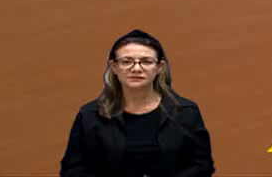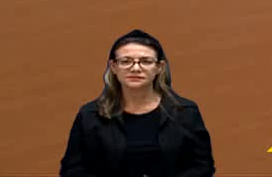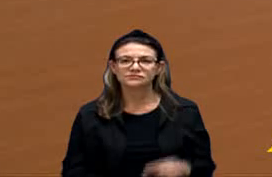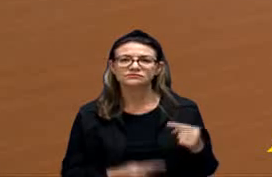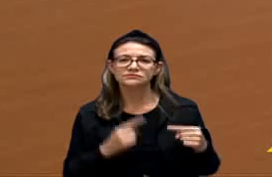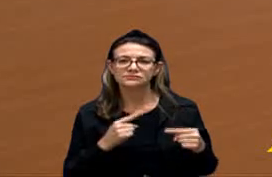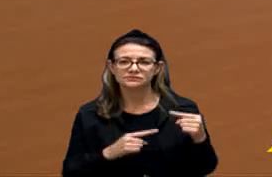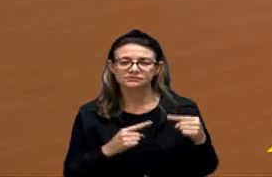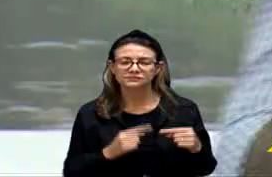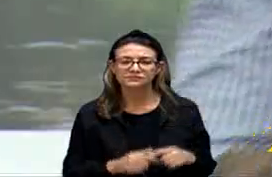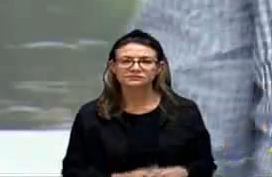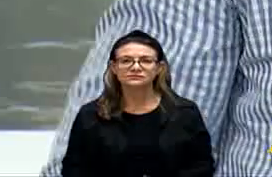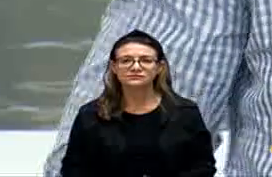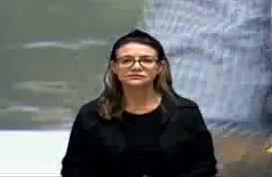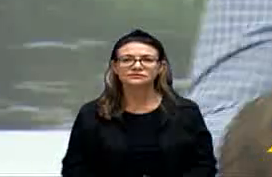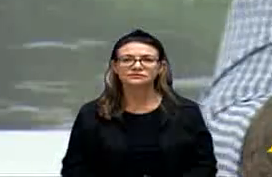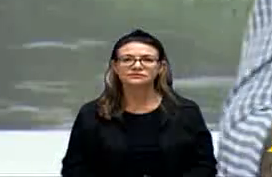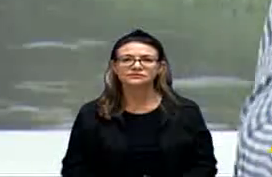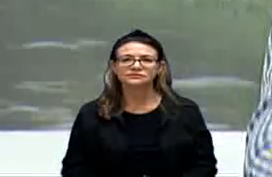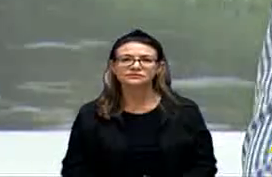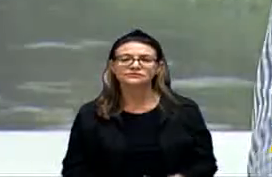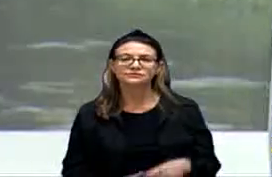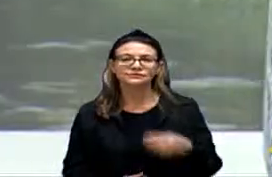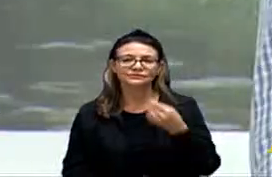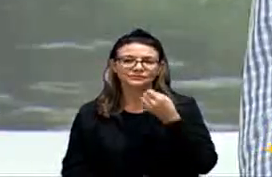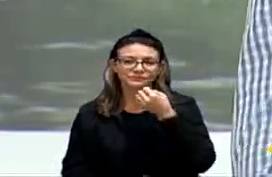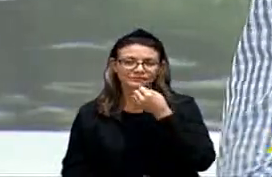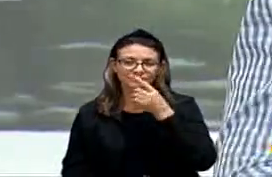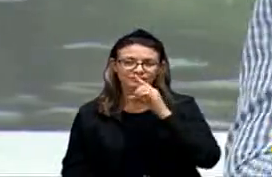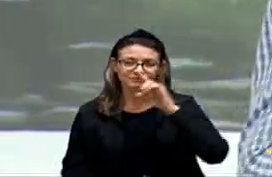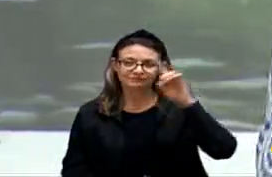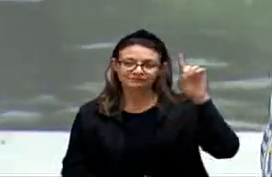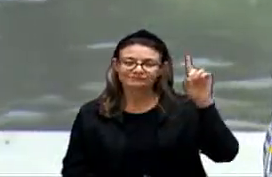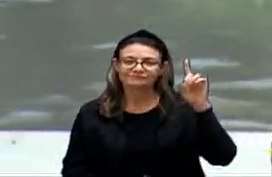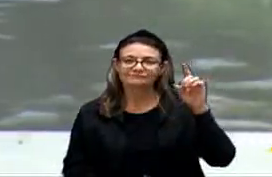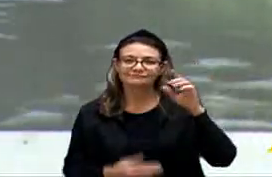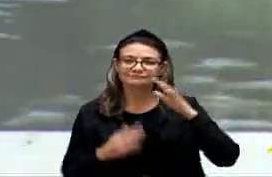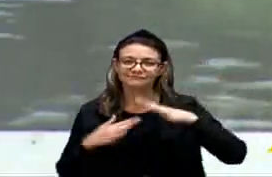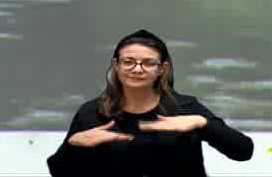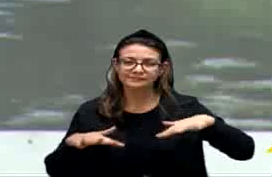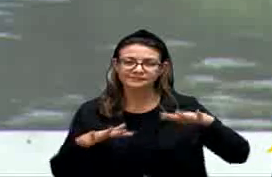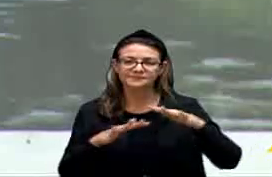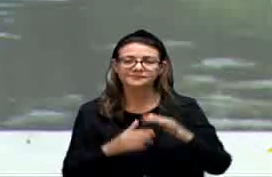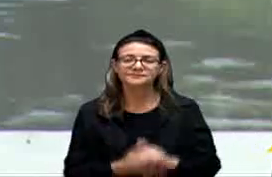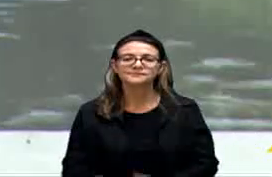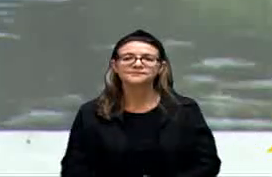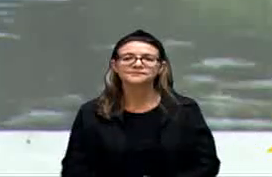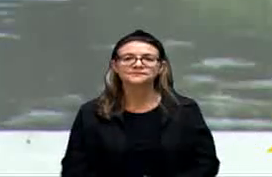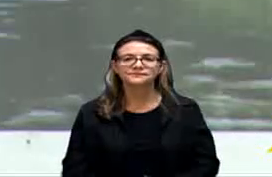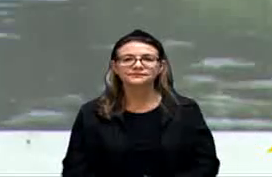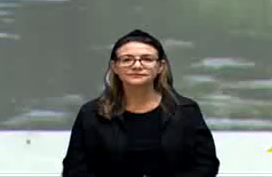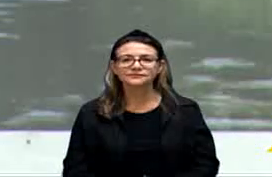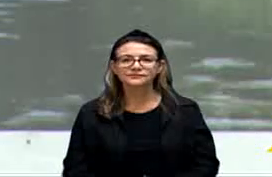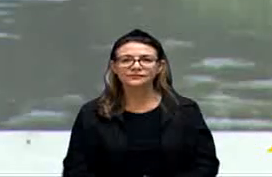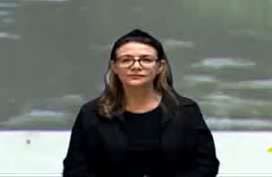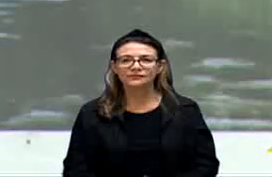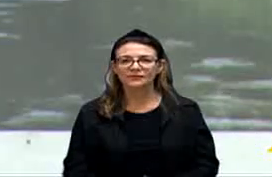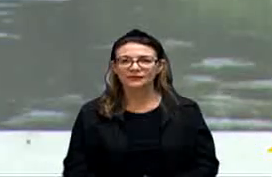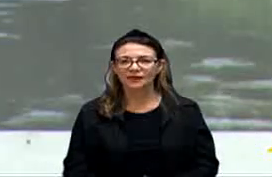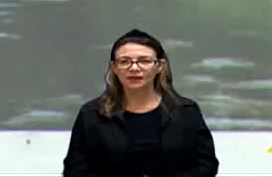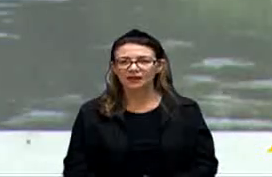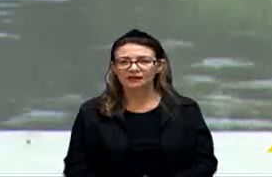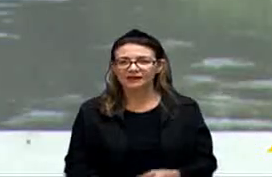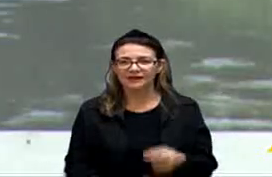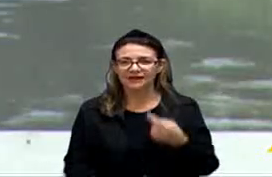Obrigado Presidente Bom dia senhoras e senhores quem nos Assiste aí pela TV Câmara Eu pretendo não levantar a voz